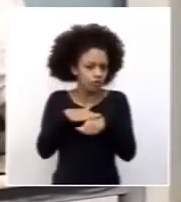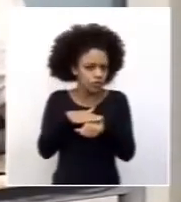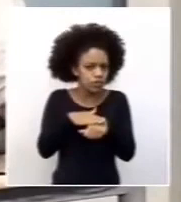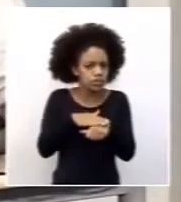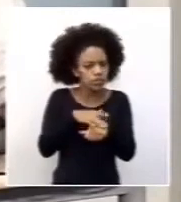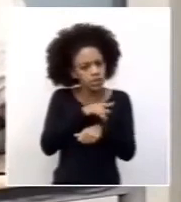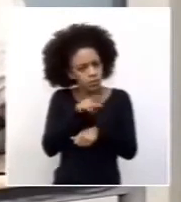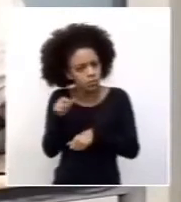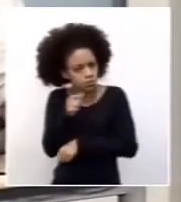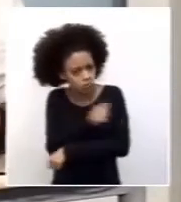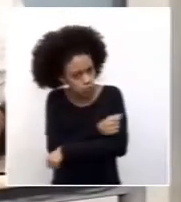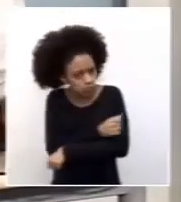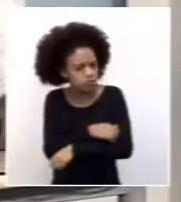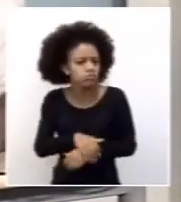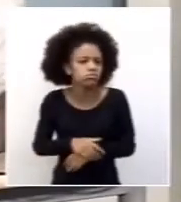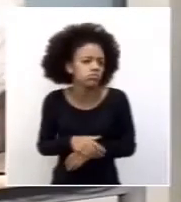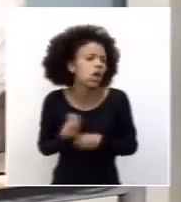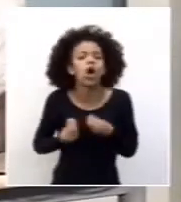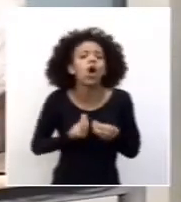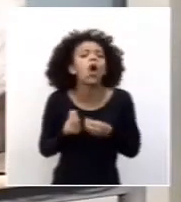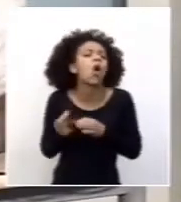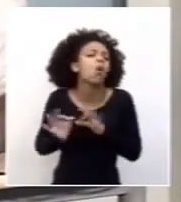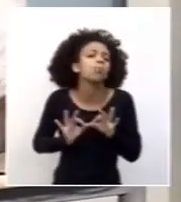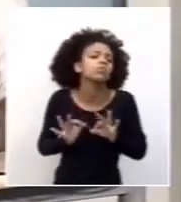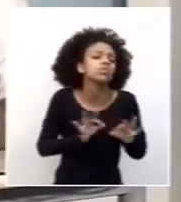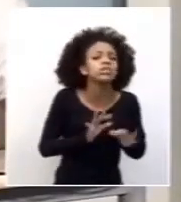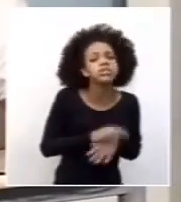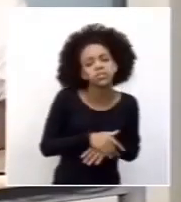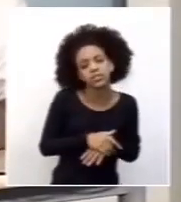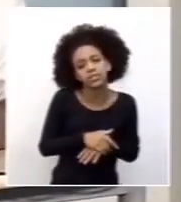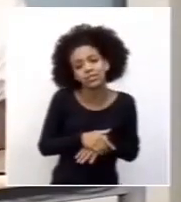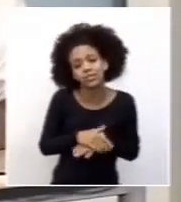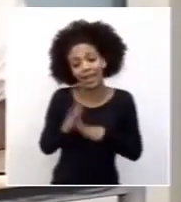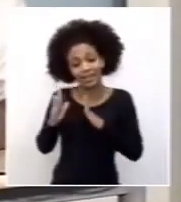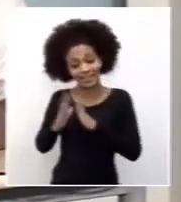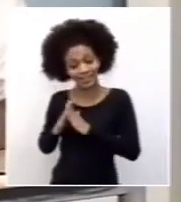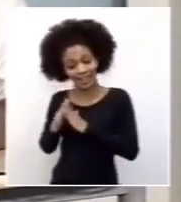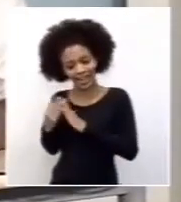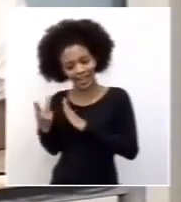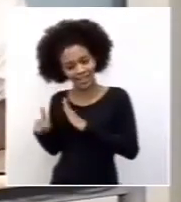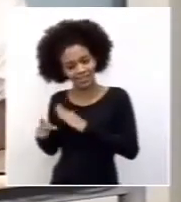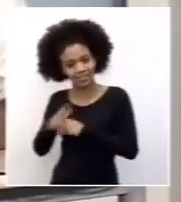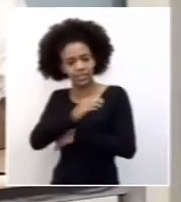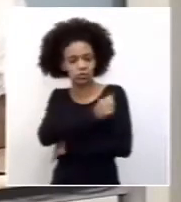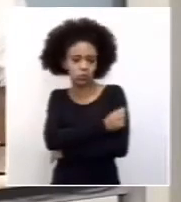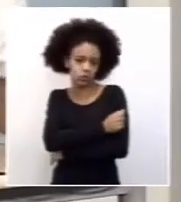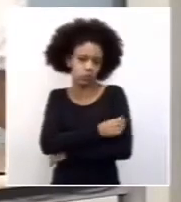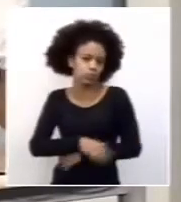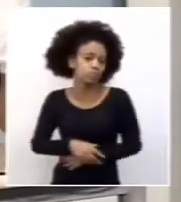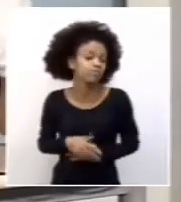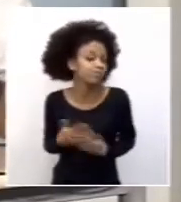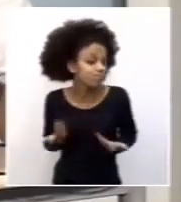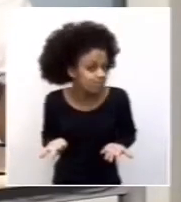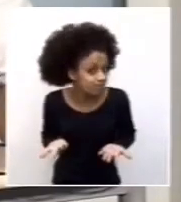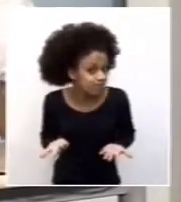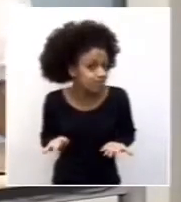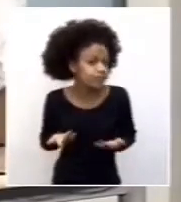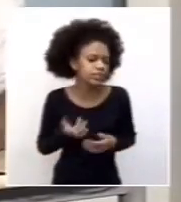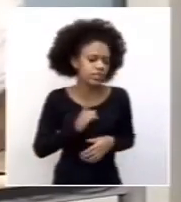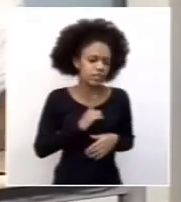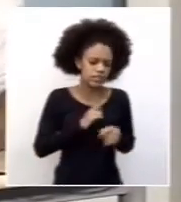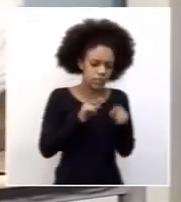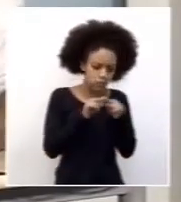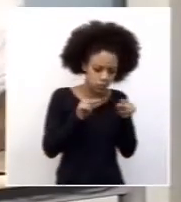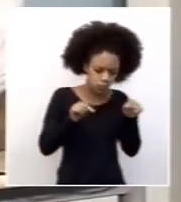seus alunos? Como é que eles estão se organizando na casa deles, né? Tem um canto para ele